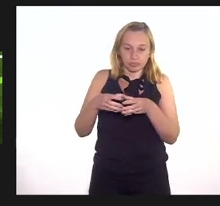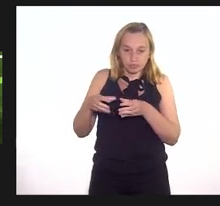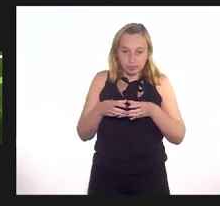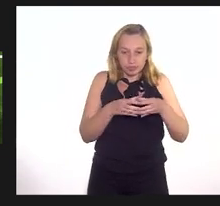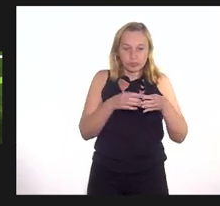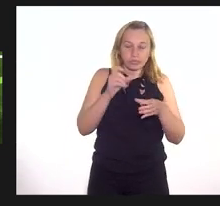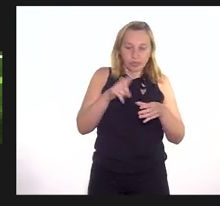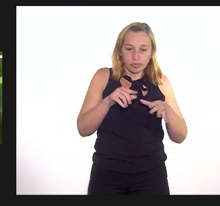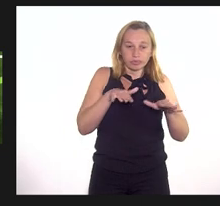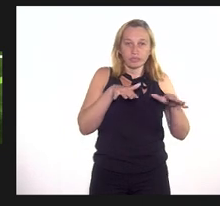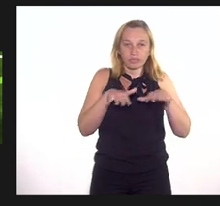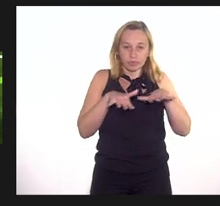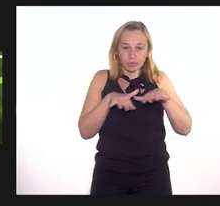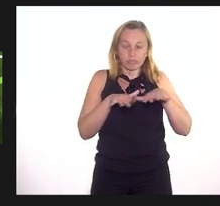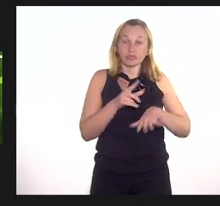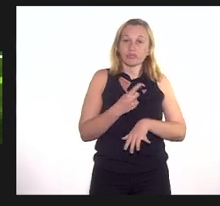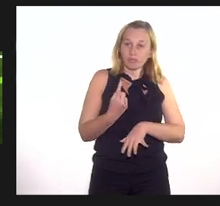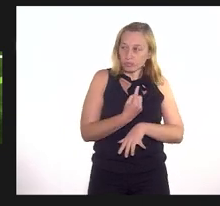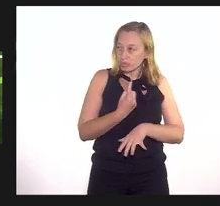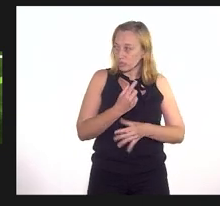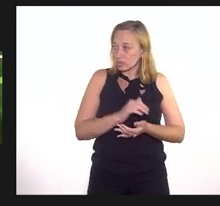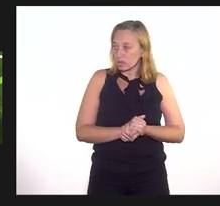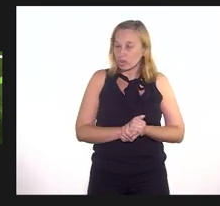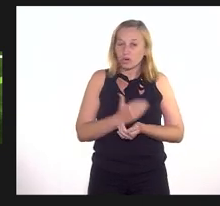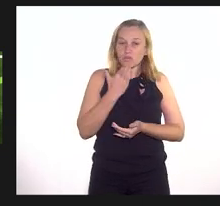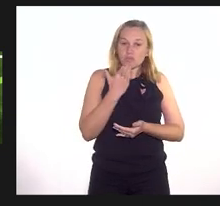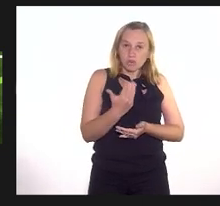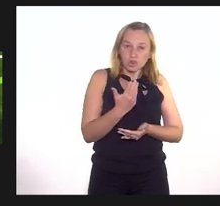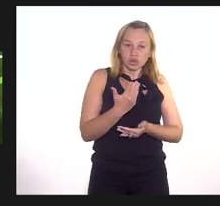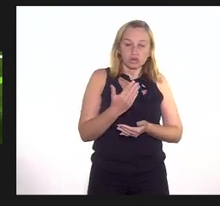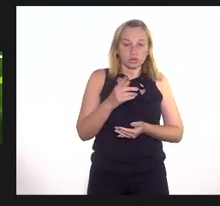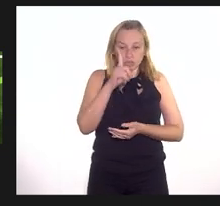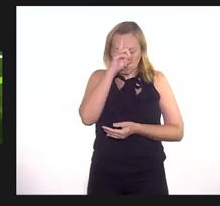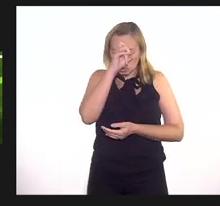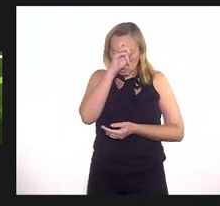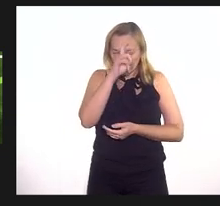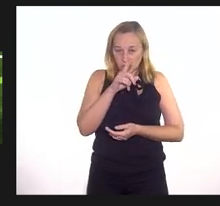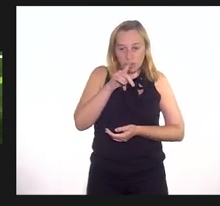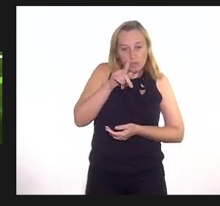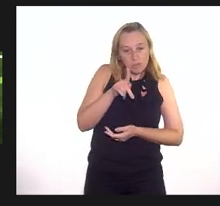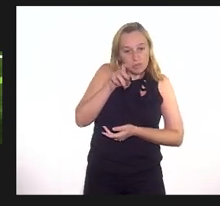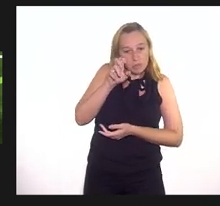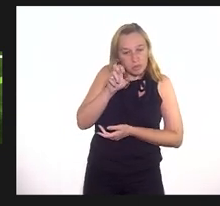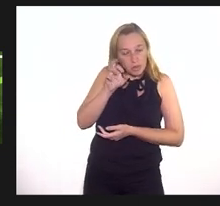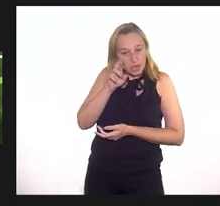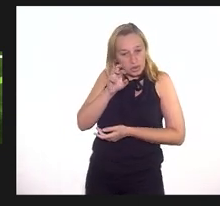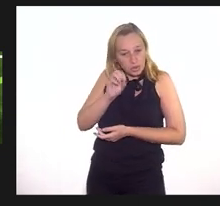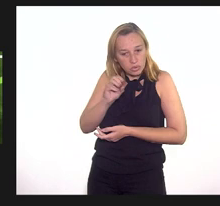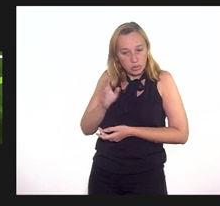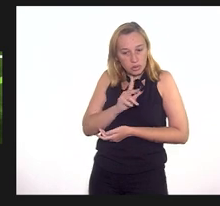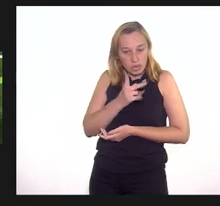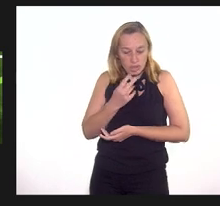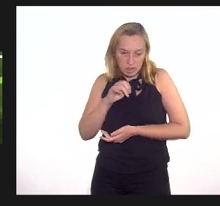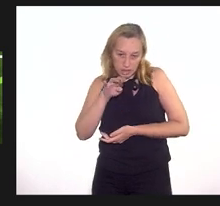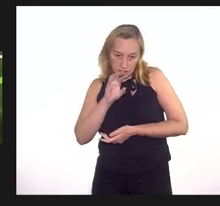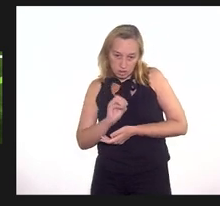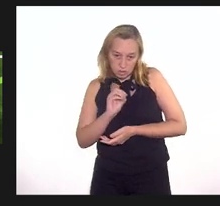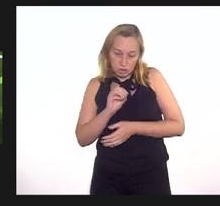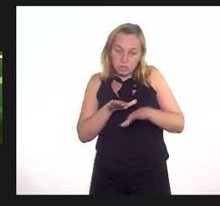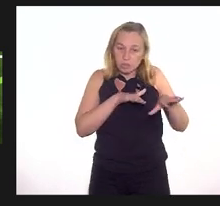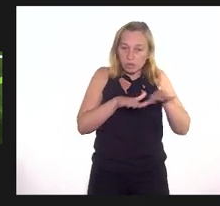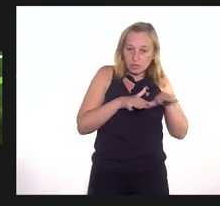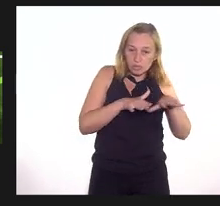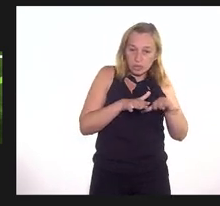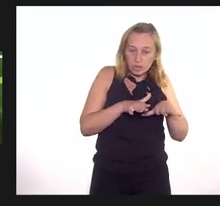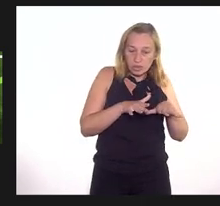um movimento nosso. O pedido do Hospital Universitário Pedro Ernesto partiu do movimento